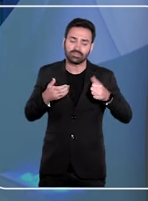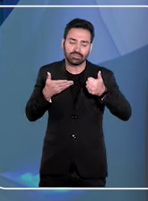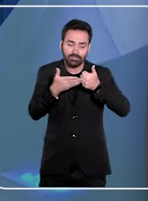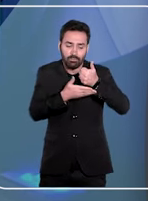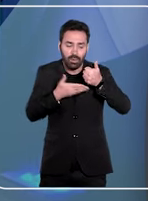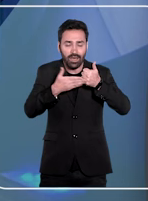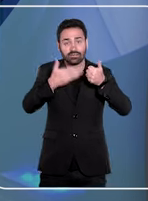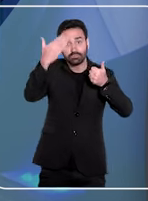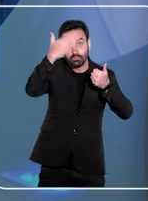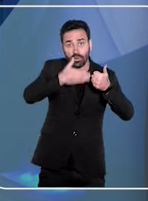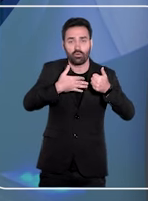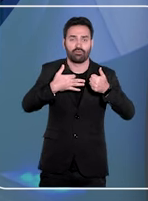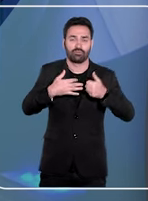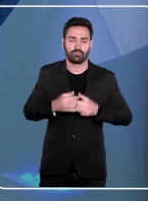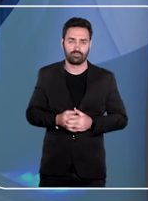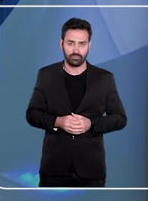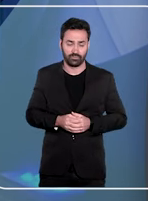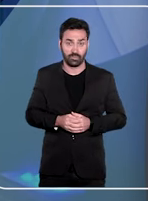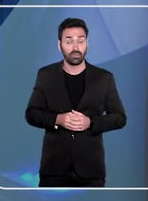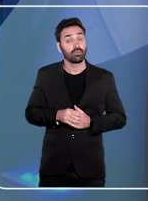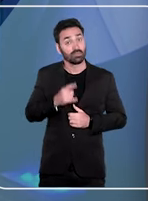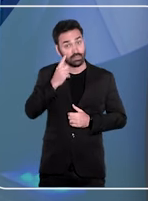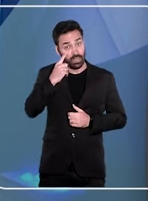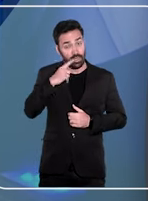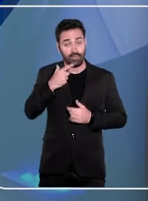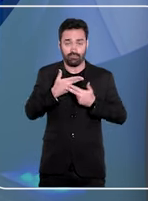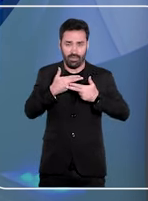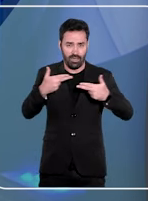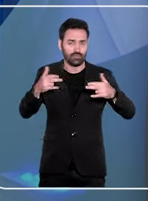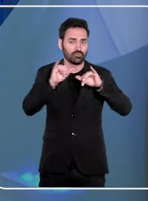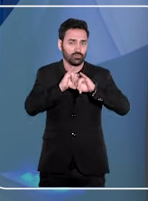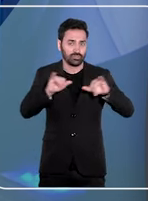elementos concretos para embasar a medida. Você